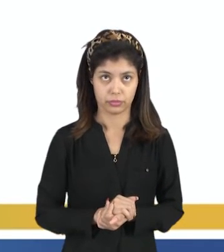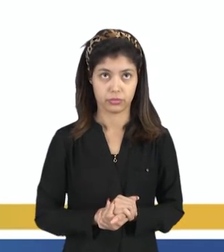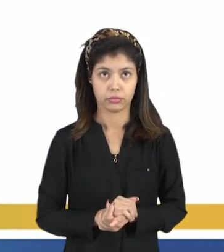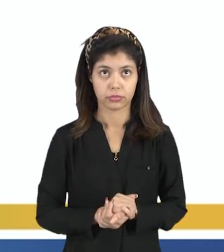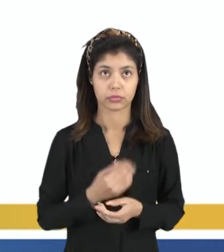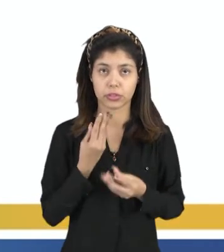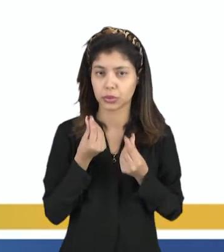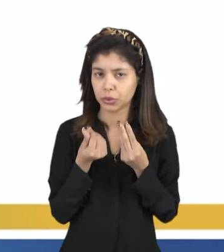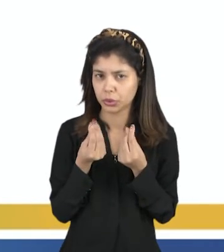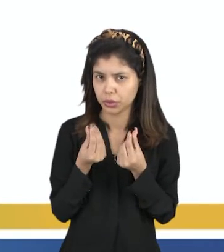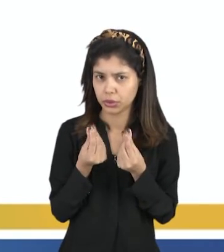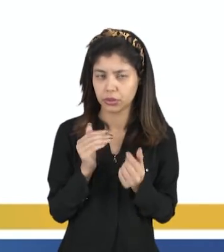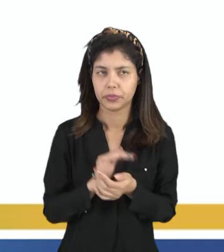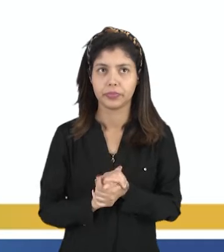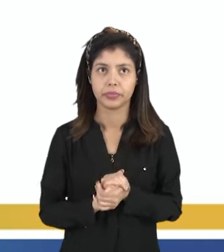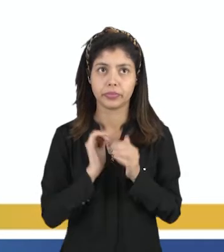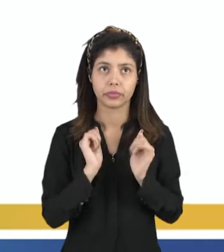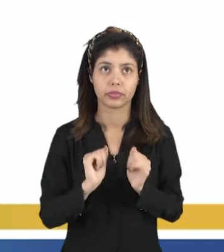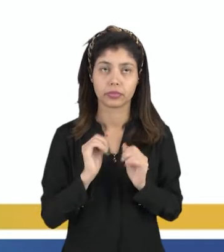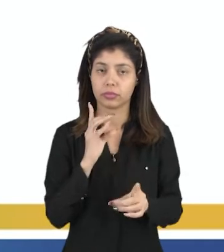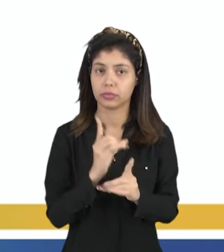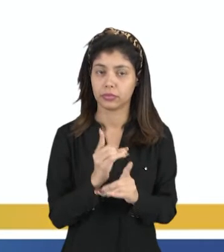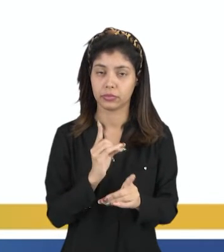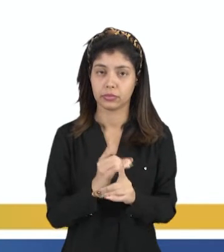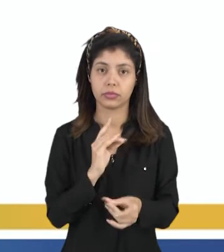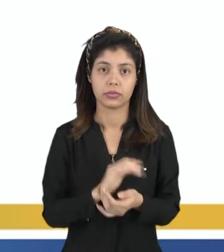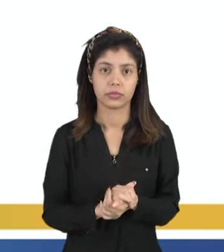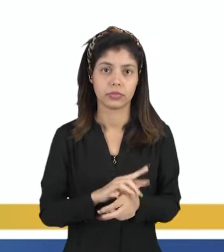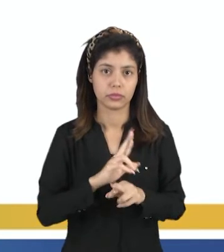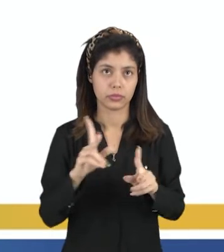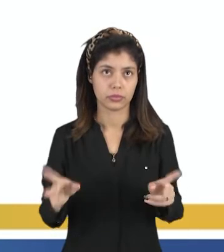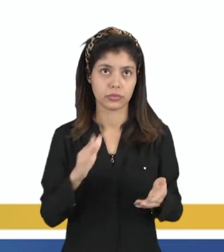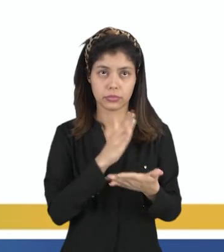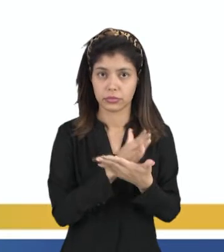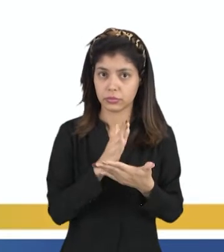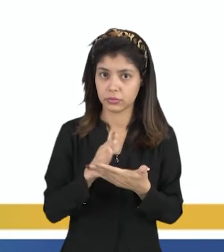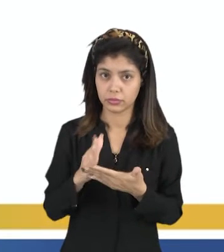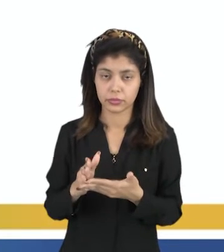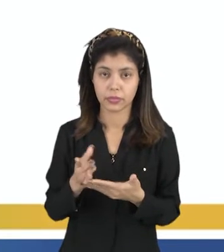essas texturas e esses sabores, elas são identificadas em diferentes